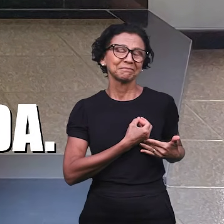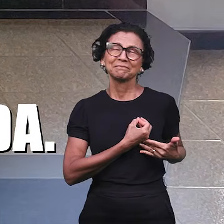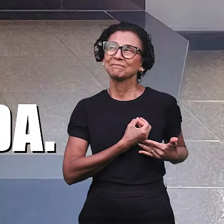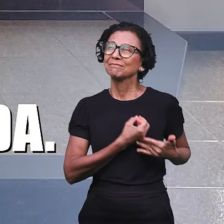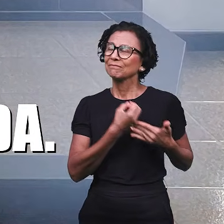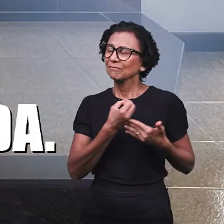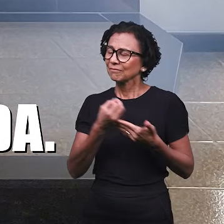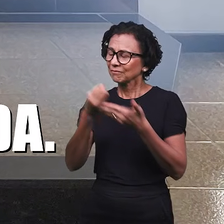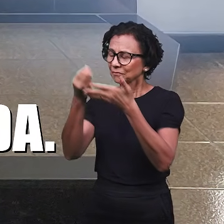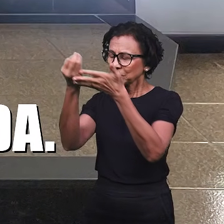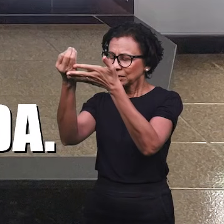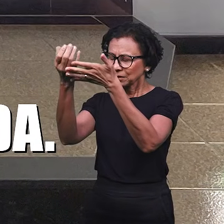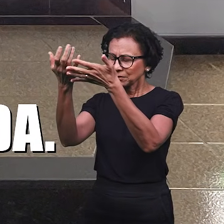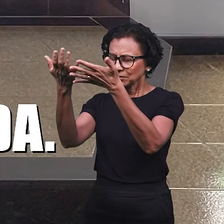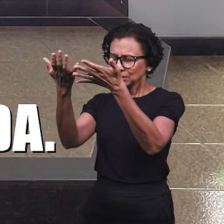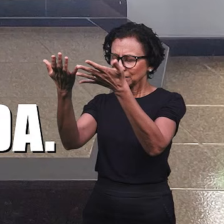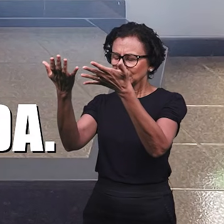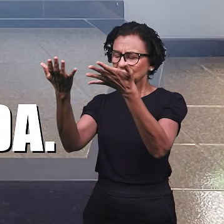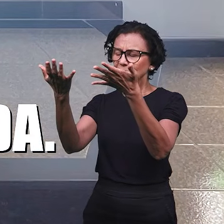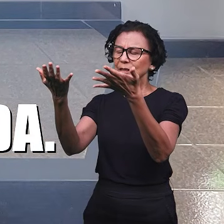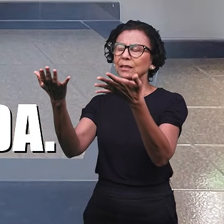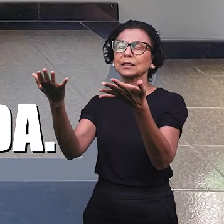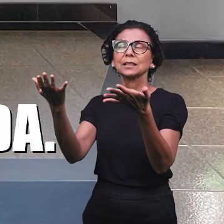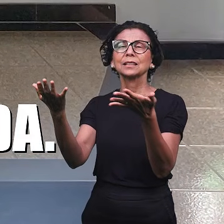oferecer a minha vida.